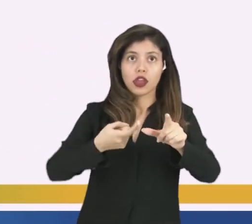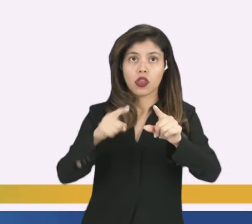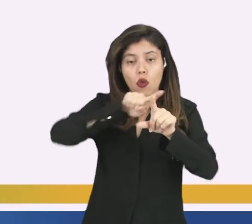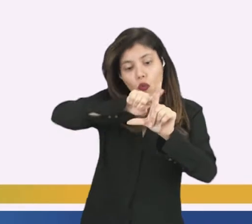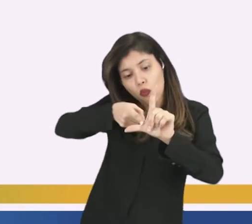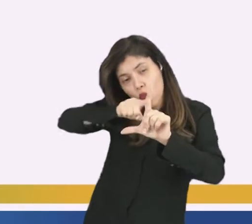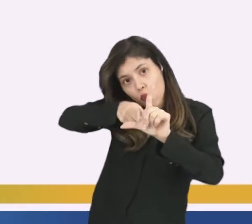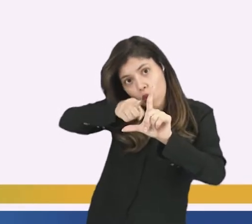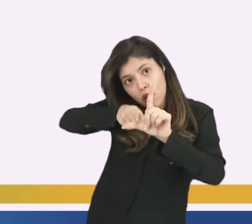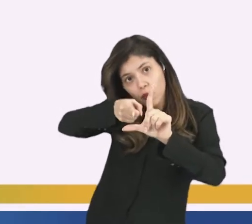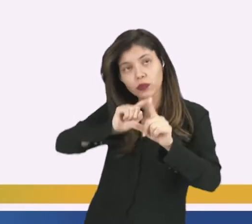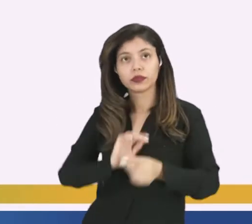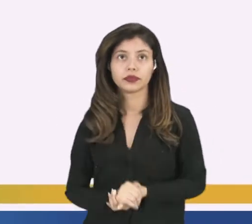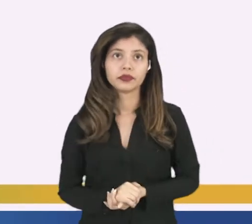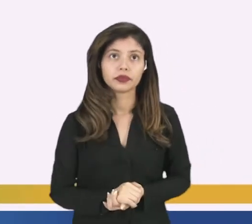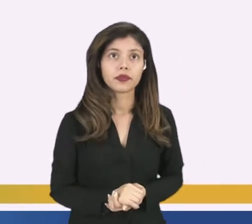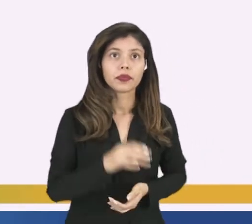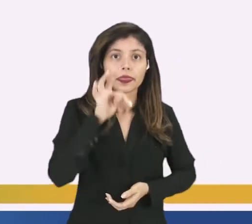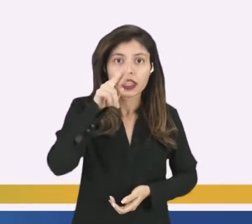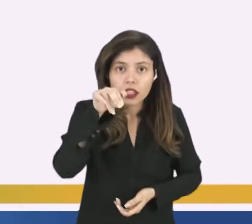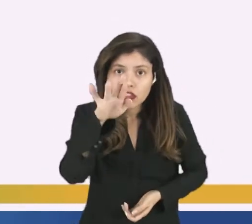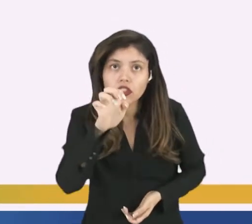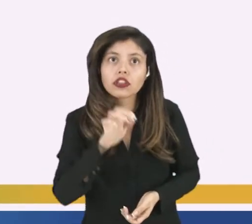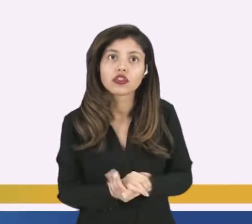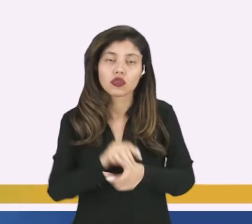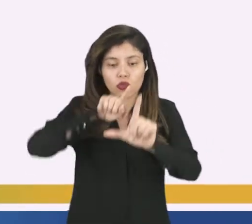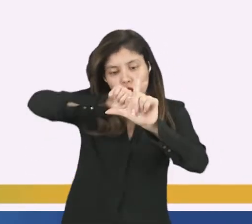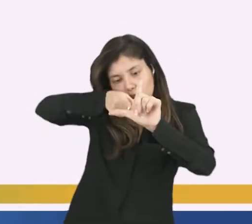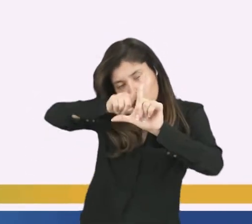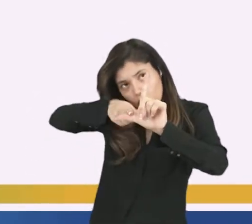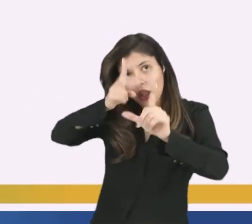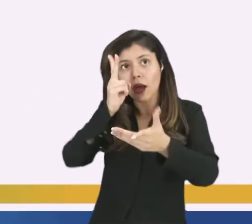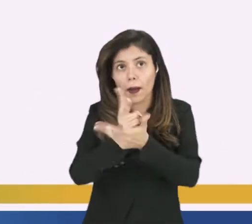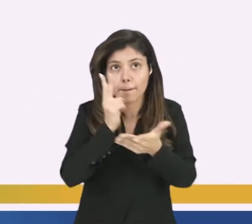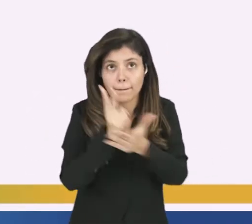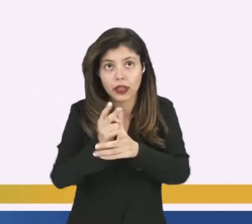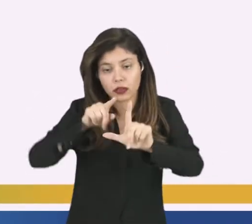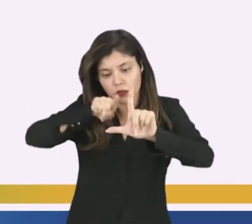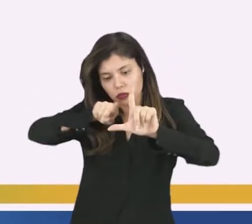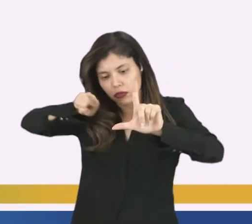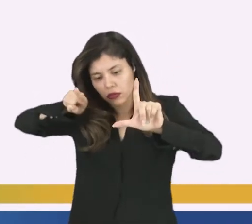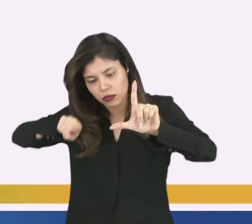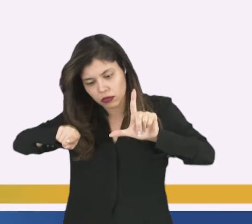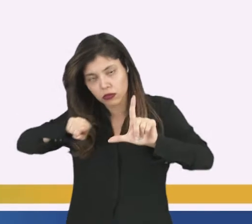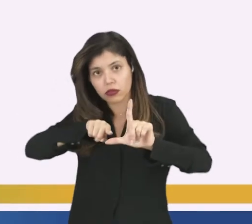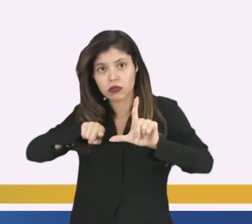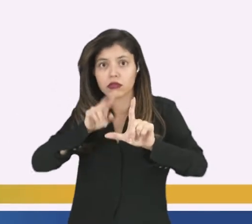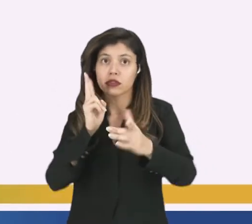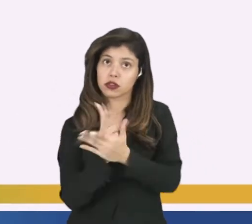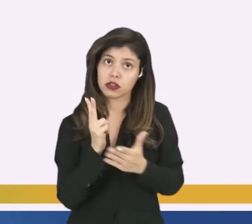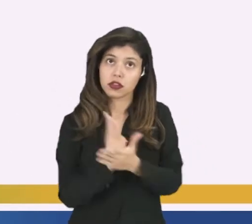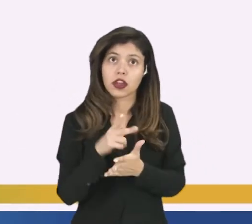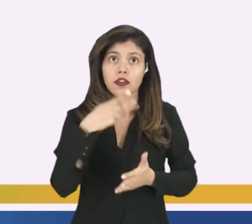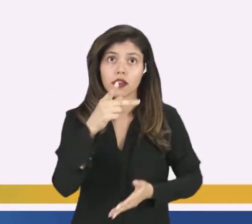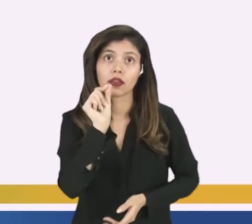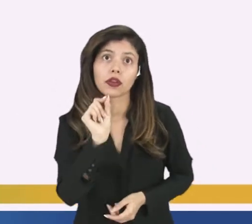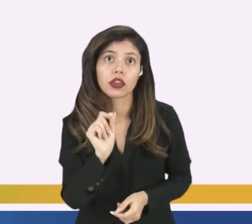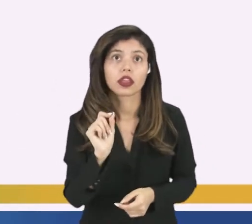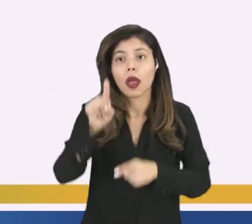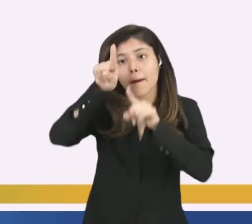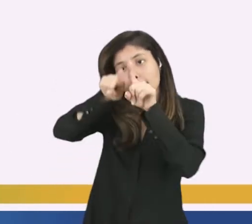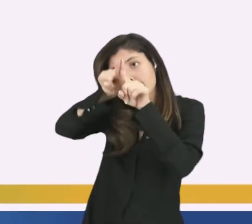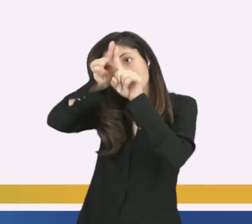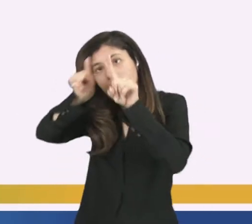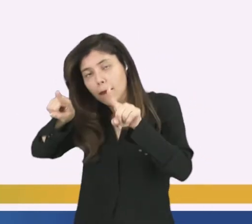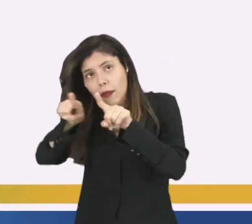x, forma um ângulo, ok? A tangente desse ângulo é a mesma tangente desse ângulo aqui. E para falar em